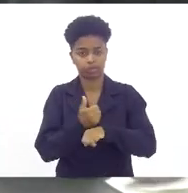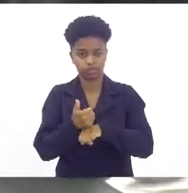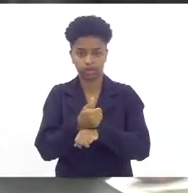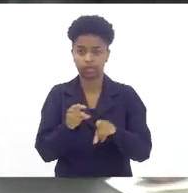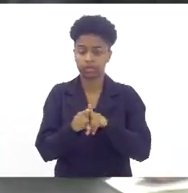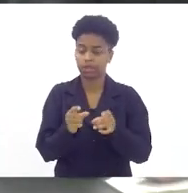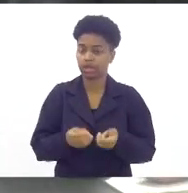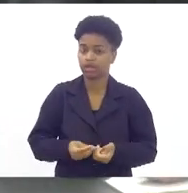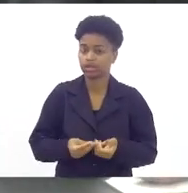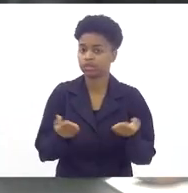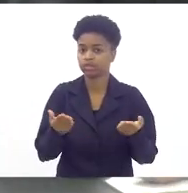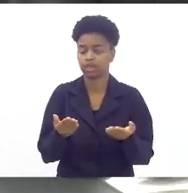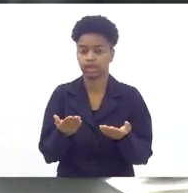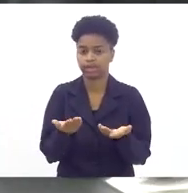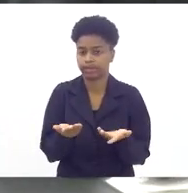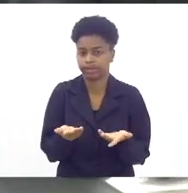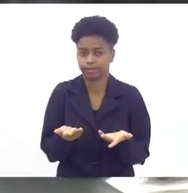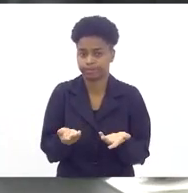cursos